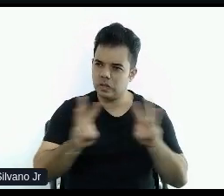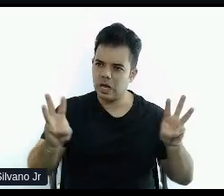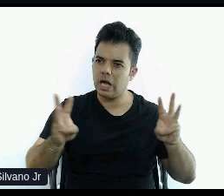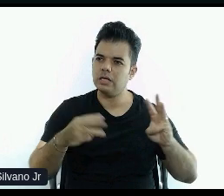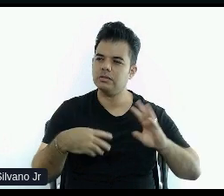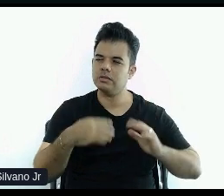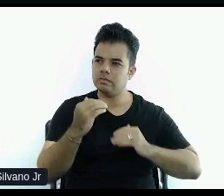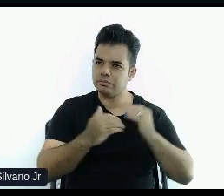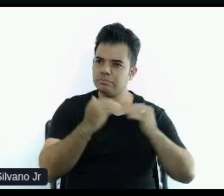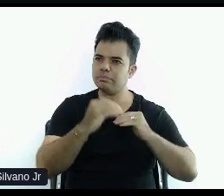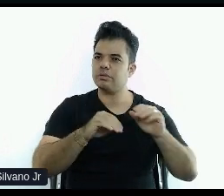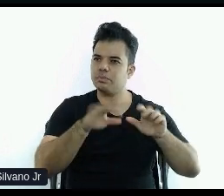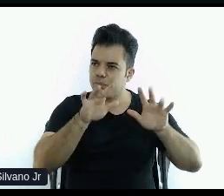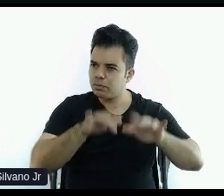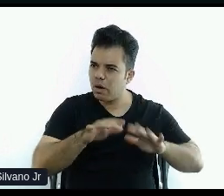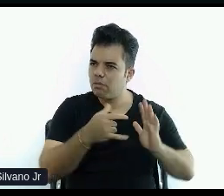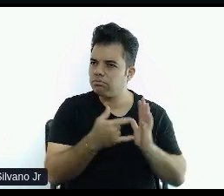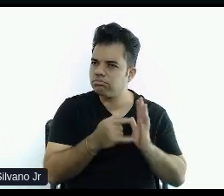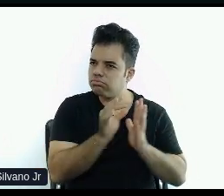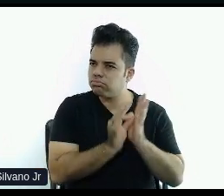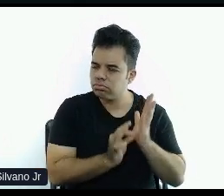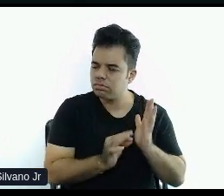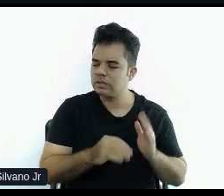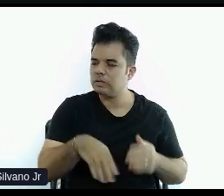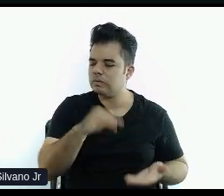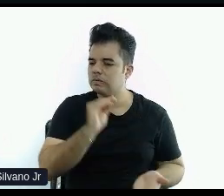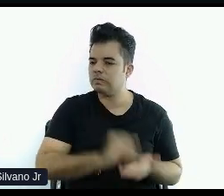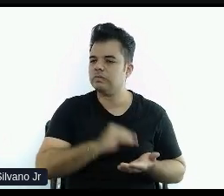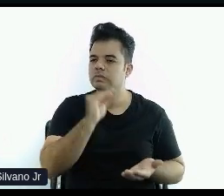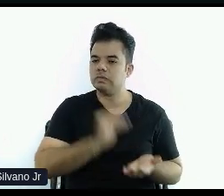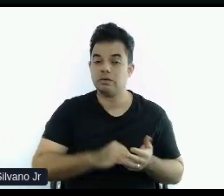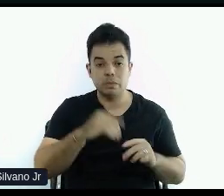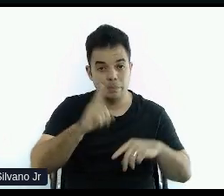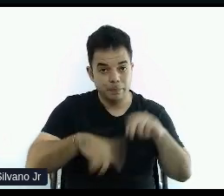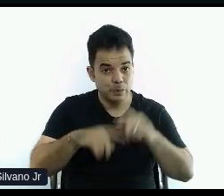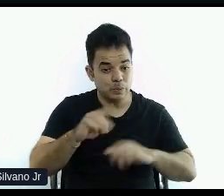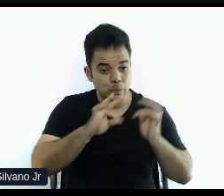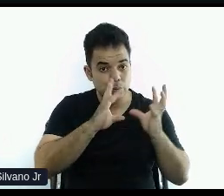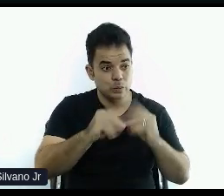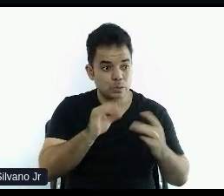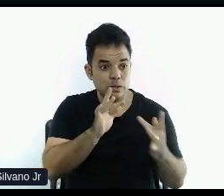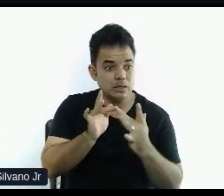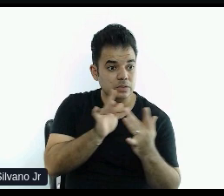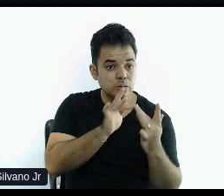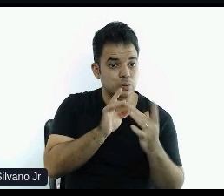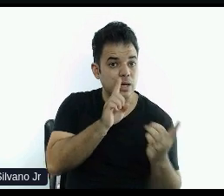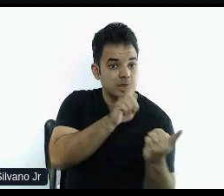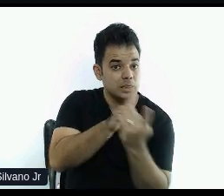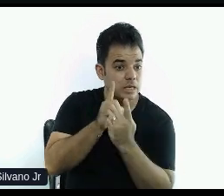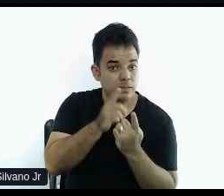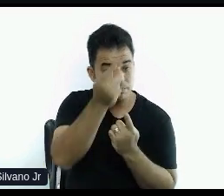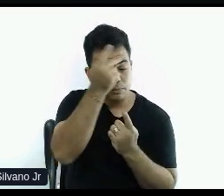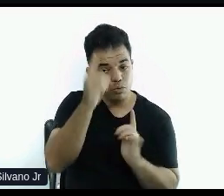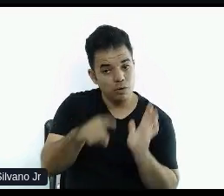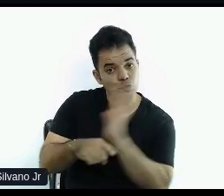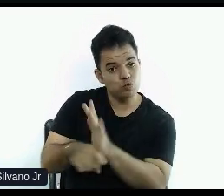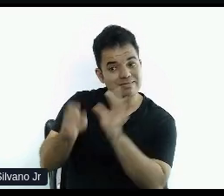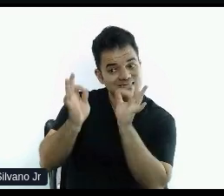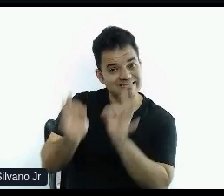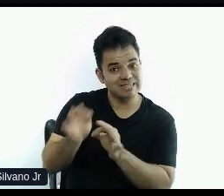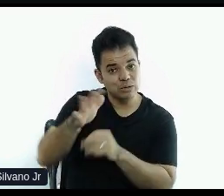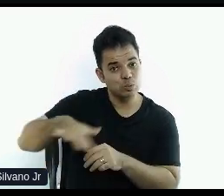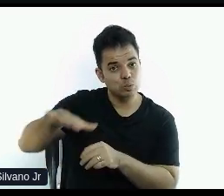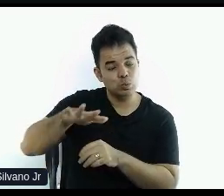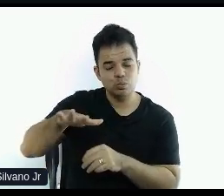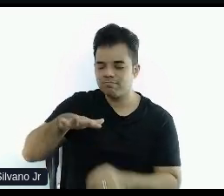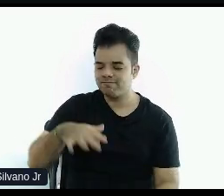estão muito defasados. Os nossos produtos não estão atendendo à realidade das